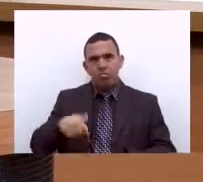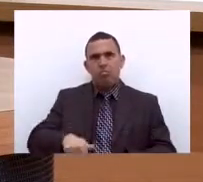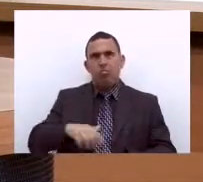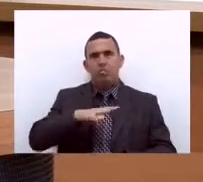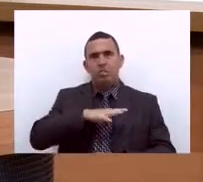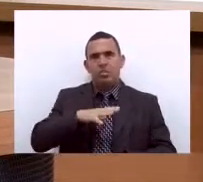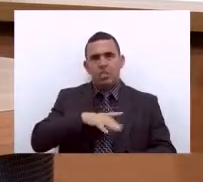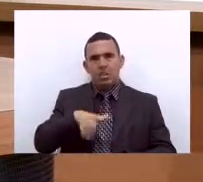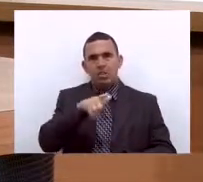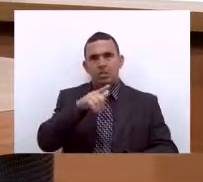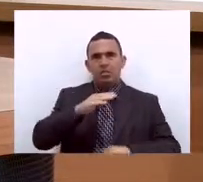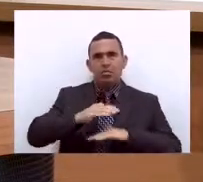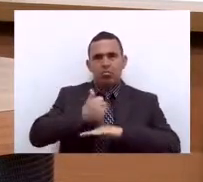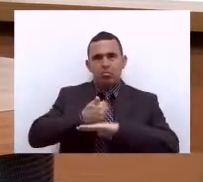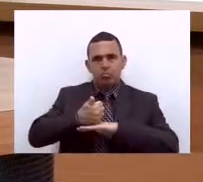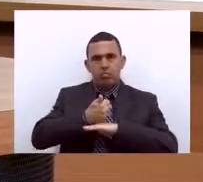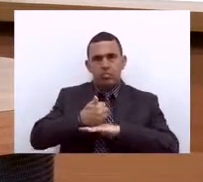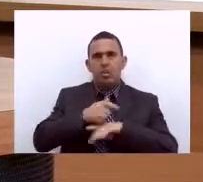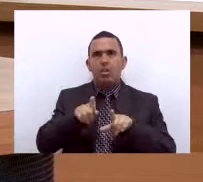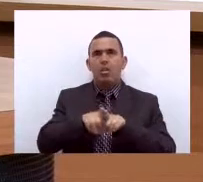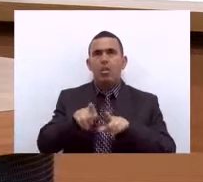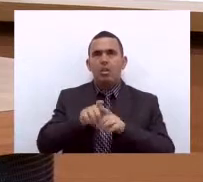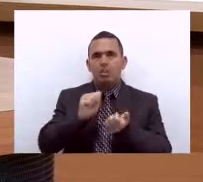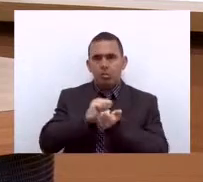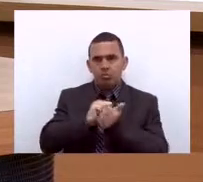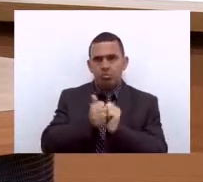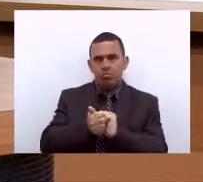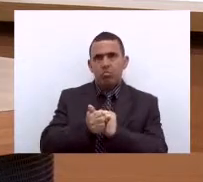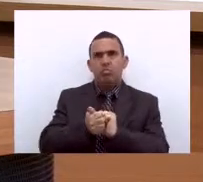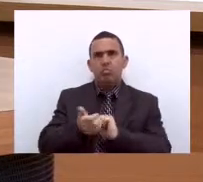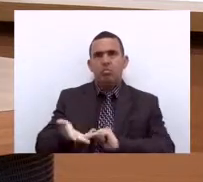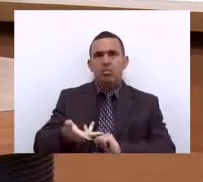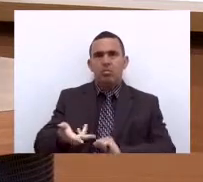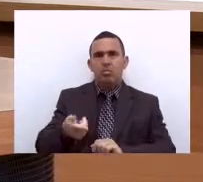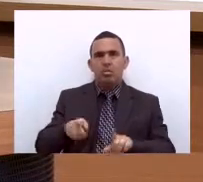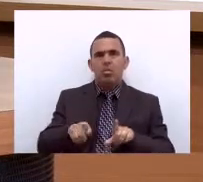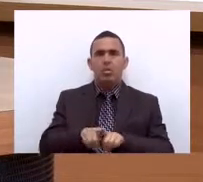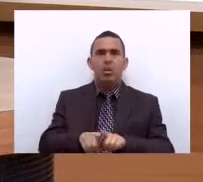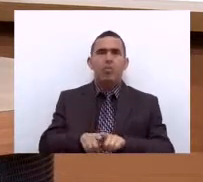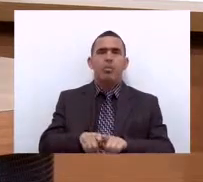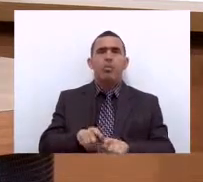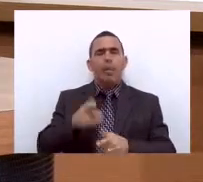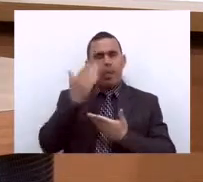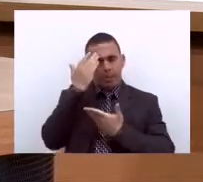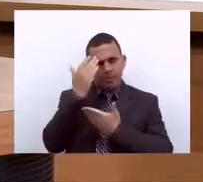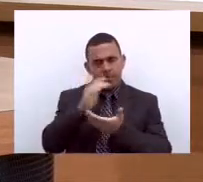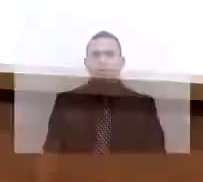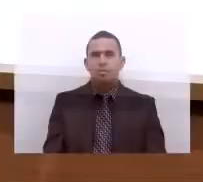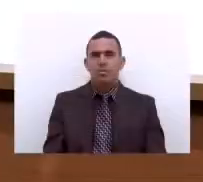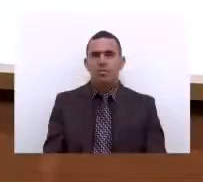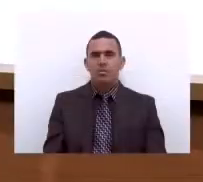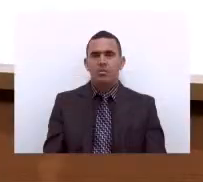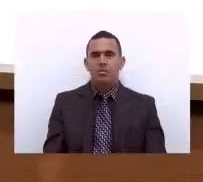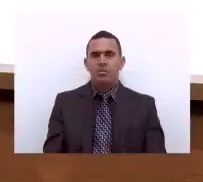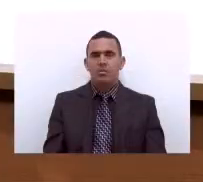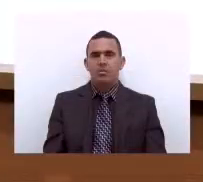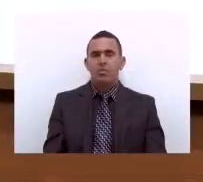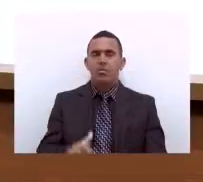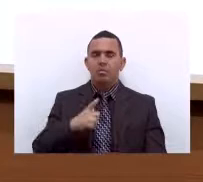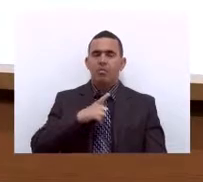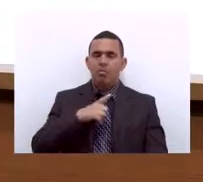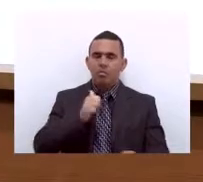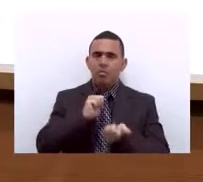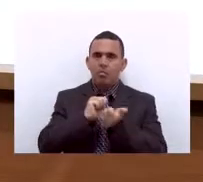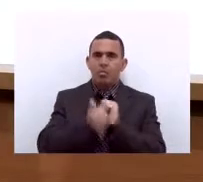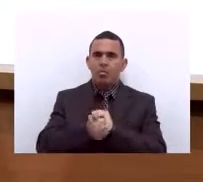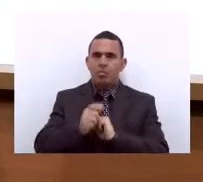como profissional e como piloto de kart. Parabéns, Leco, parabéns, Bruno, e toda a sua família possante. Um esporte que é muito